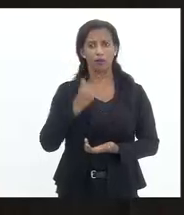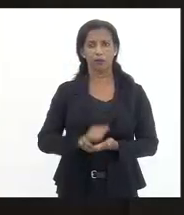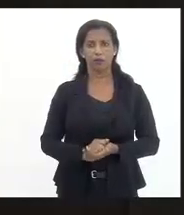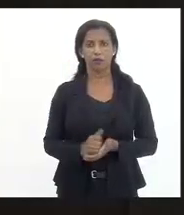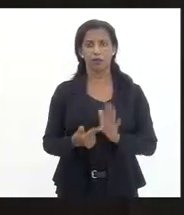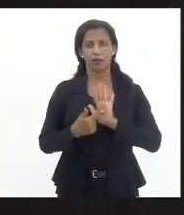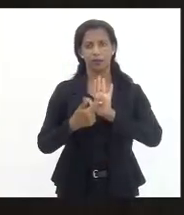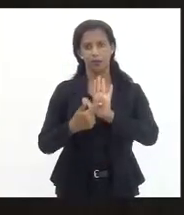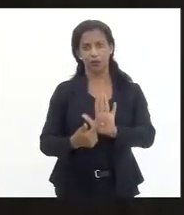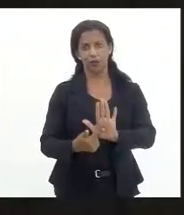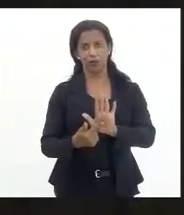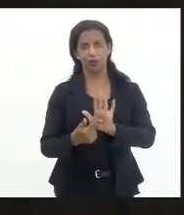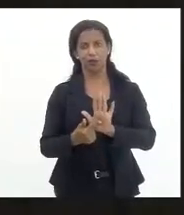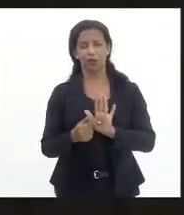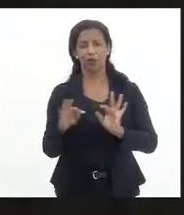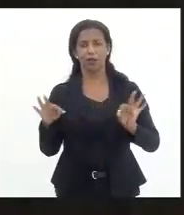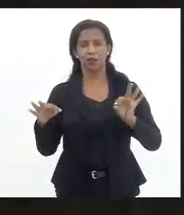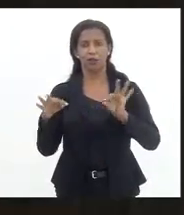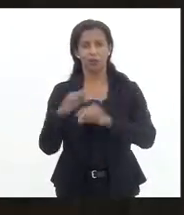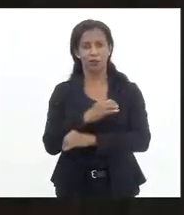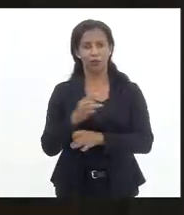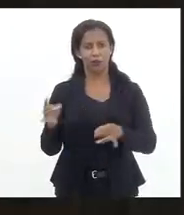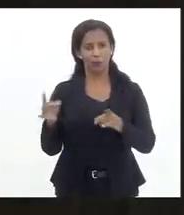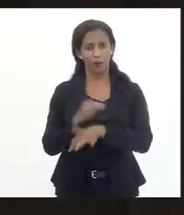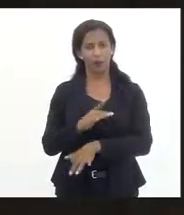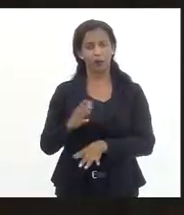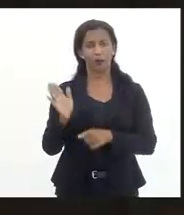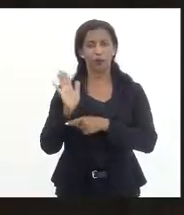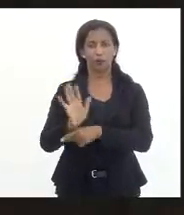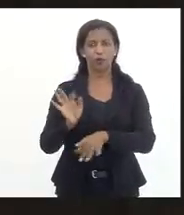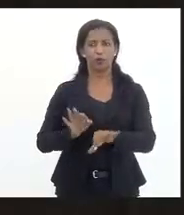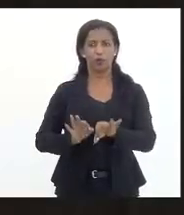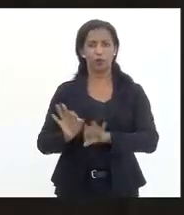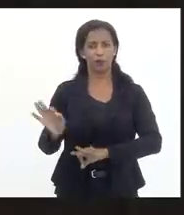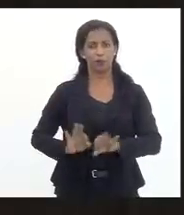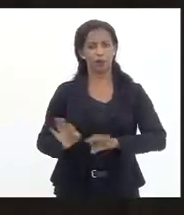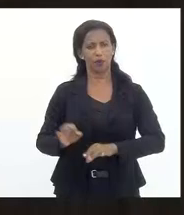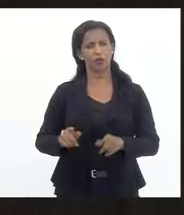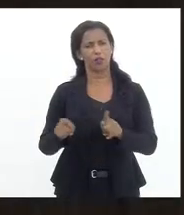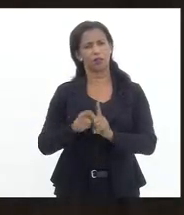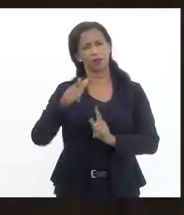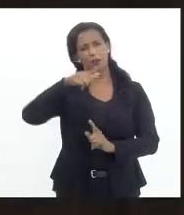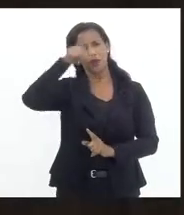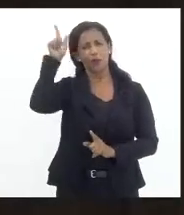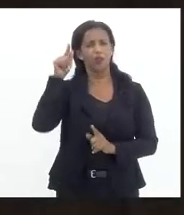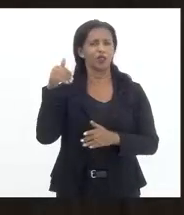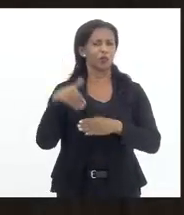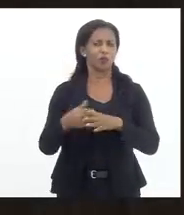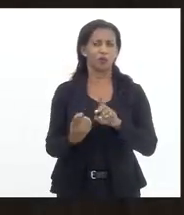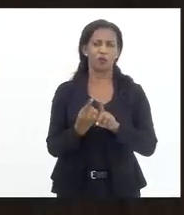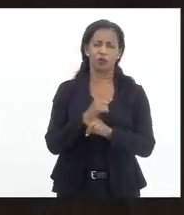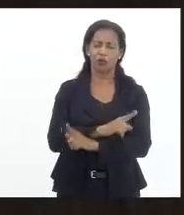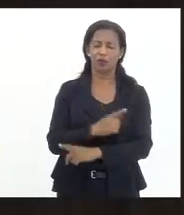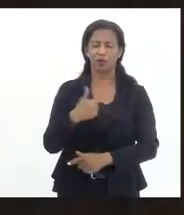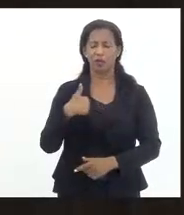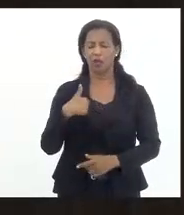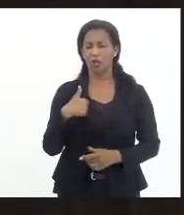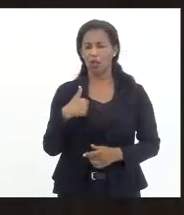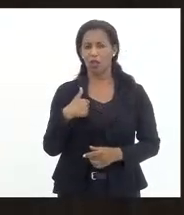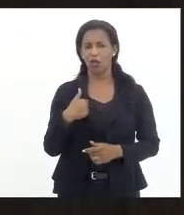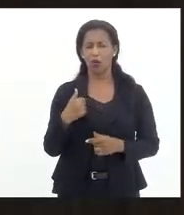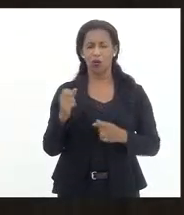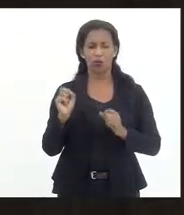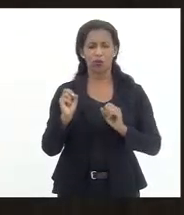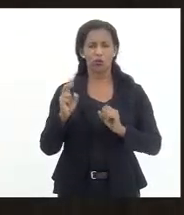mostrou totalmente à disposição de ajudar nesse projeto. Deputado Luiz Paulo também, que não deu voto divergente. Enfim, eu sou totalmente